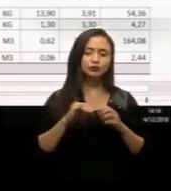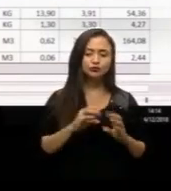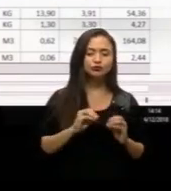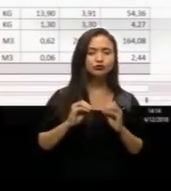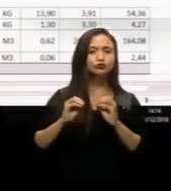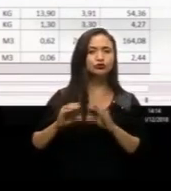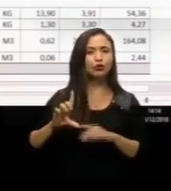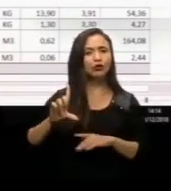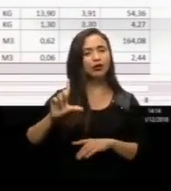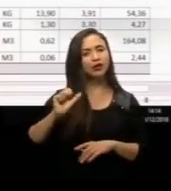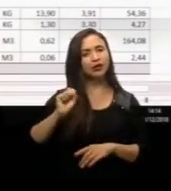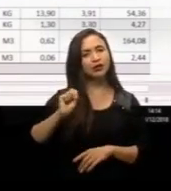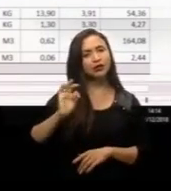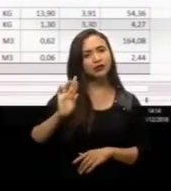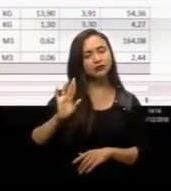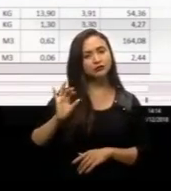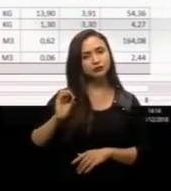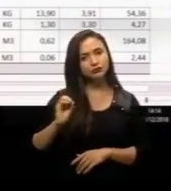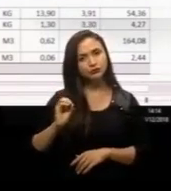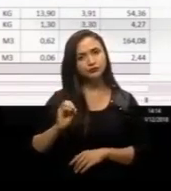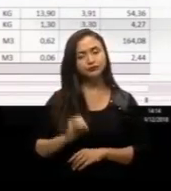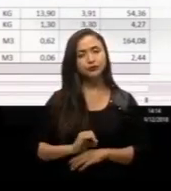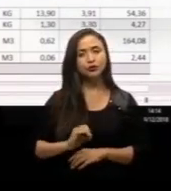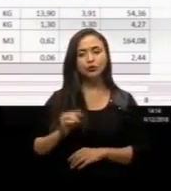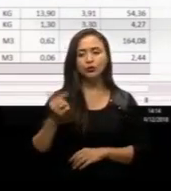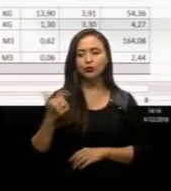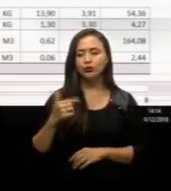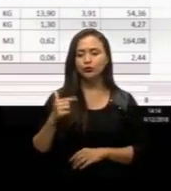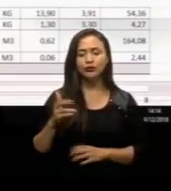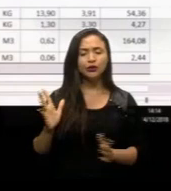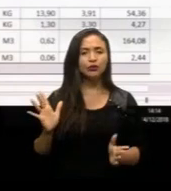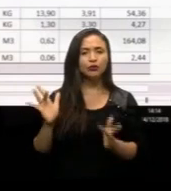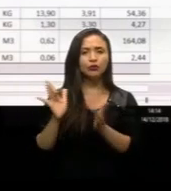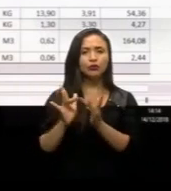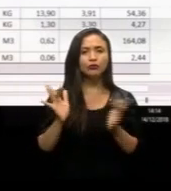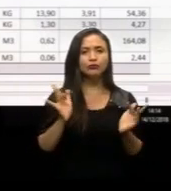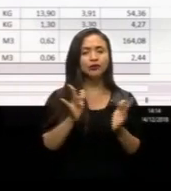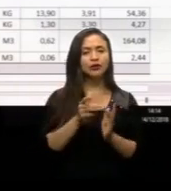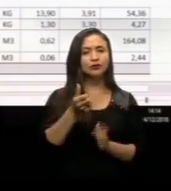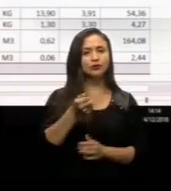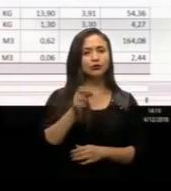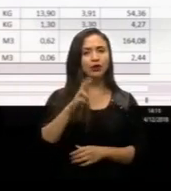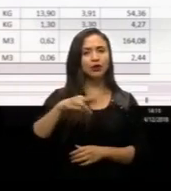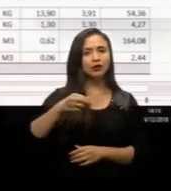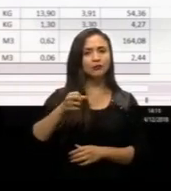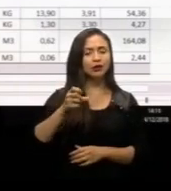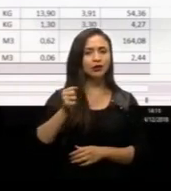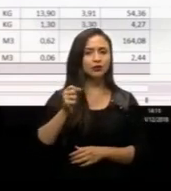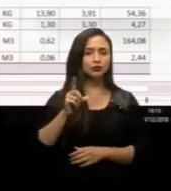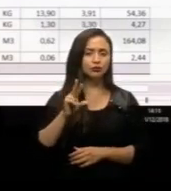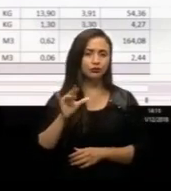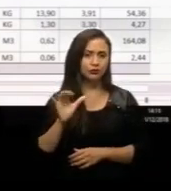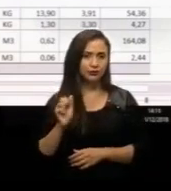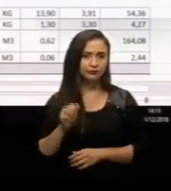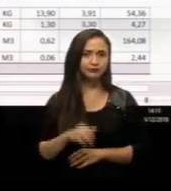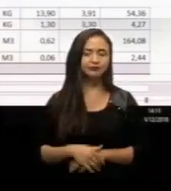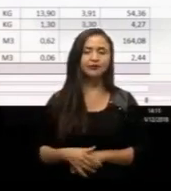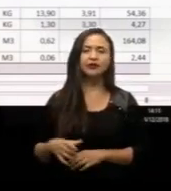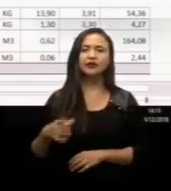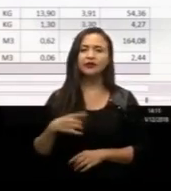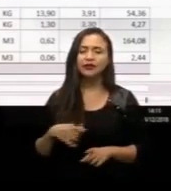de graduada para não ter esse contato da armadura com o solo. Chapa de madeira